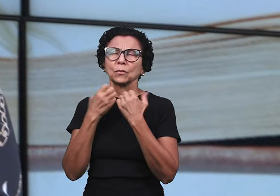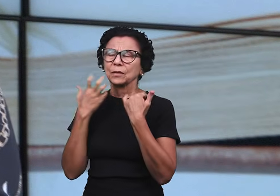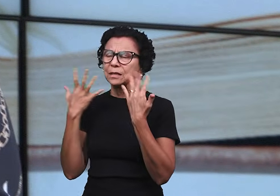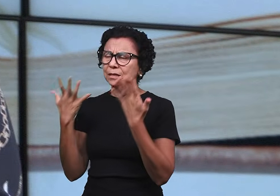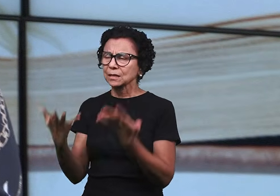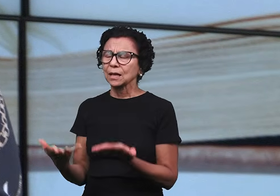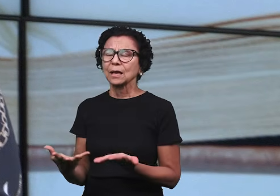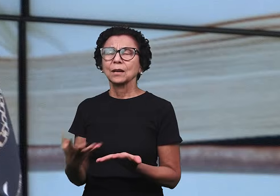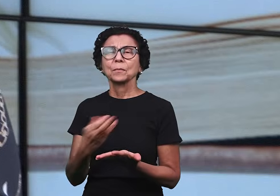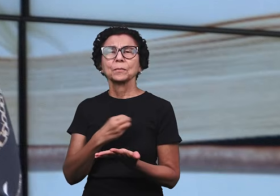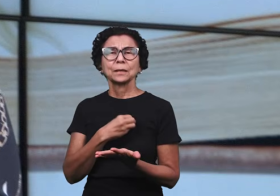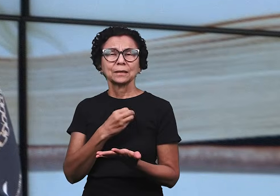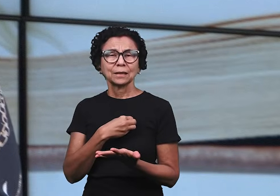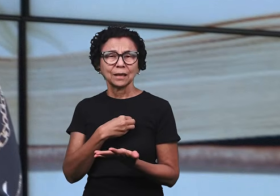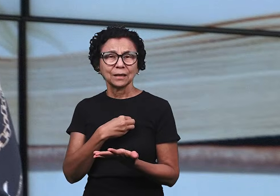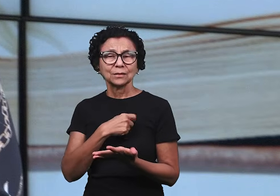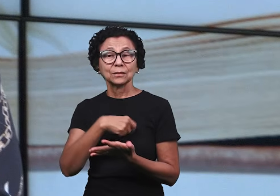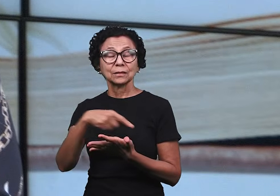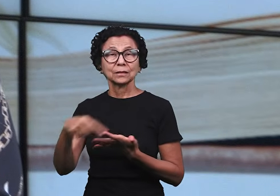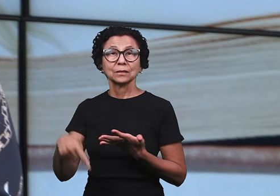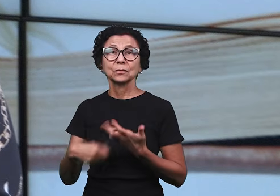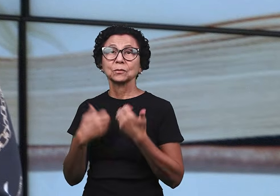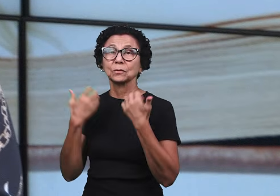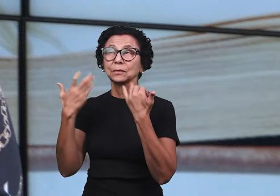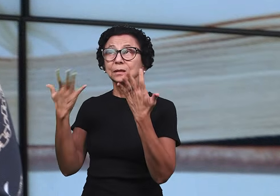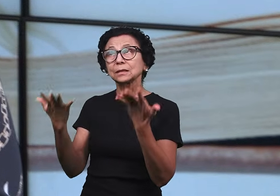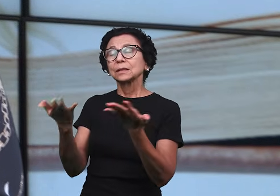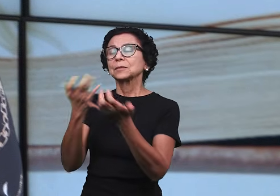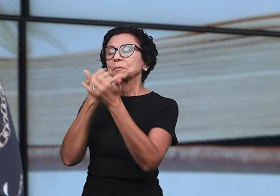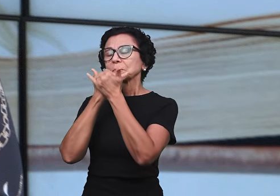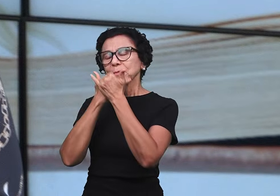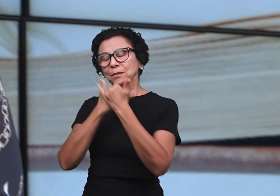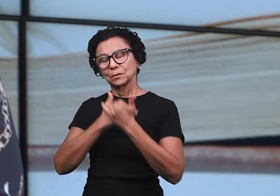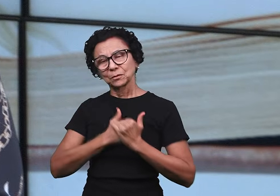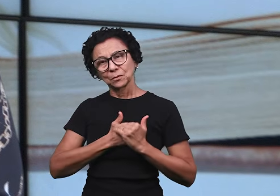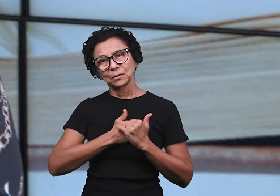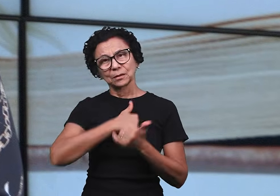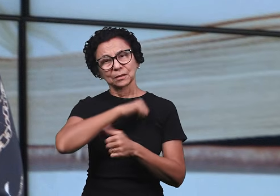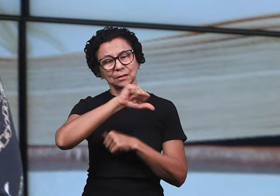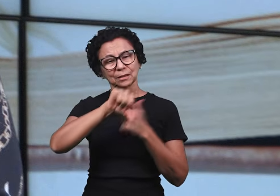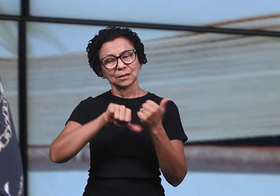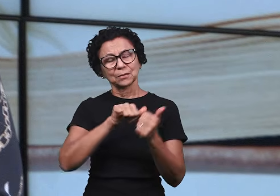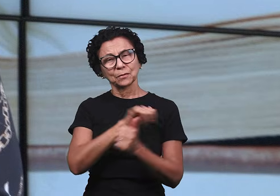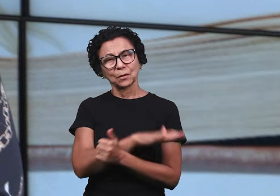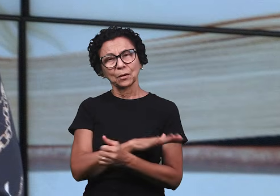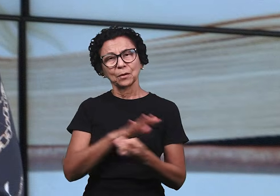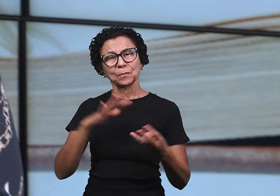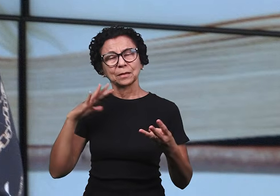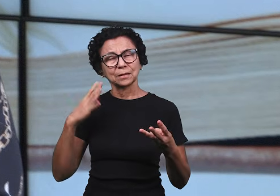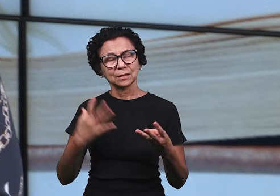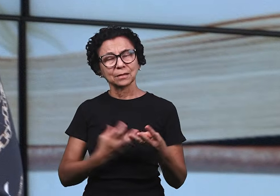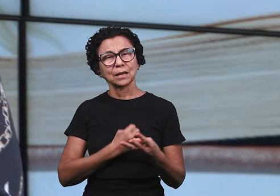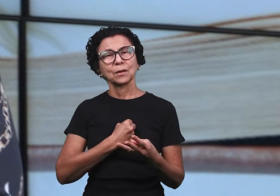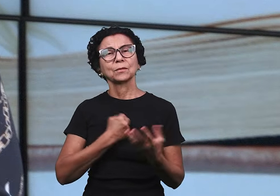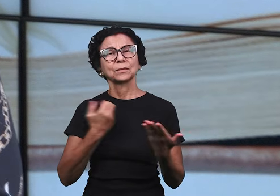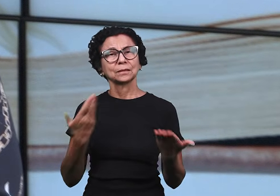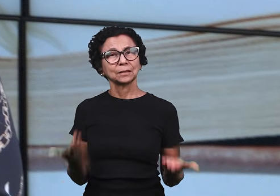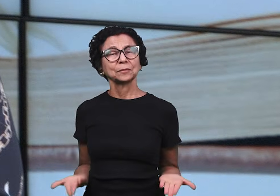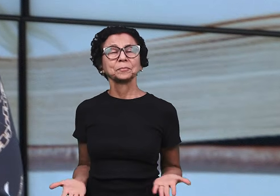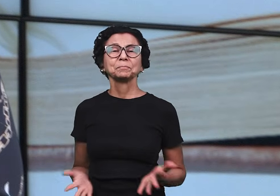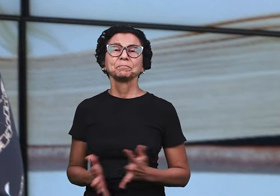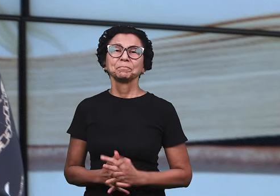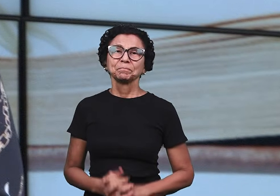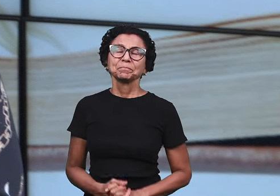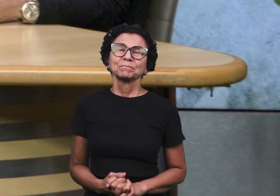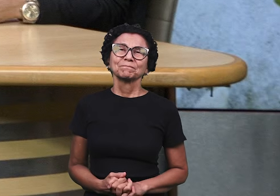verdadeiramente. Podemos confessar o nosso pecado, porque sabemos que nele nós encontramos perdão, transformação, salvação, uma